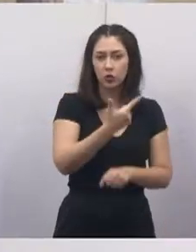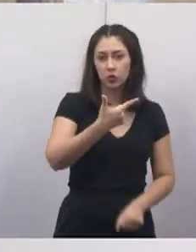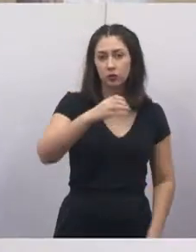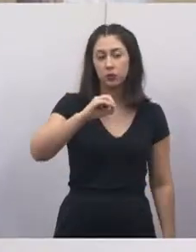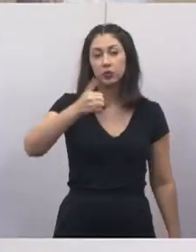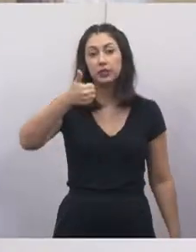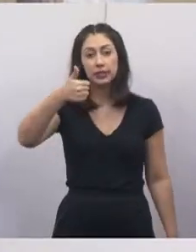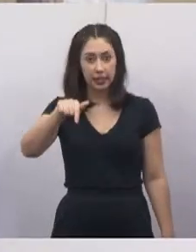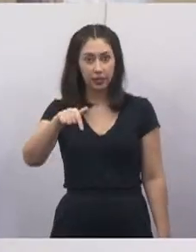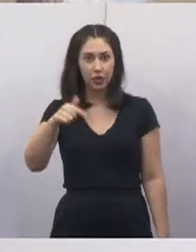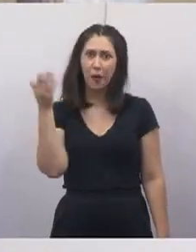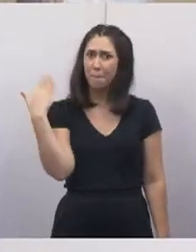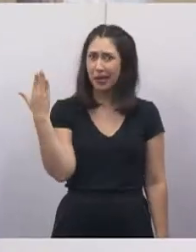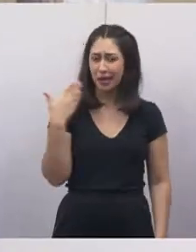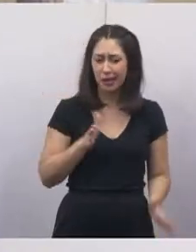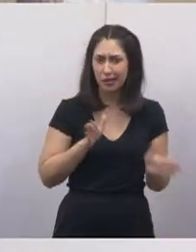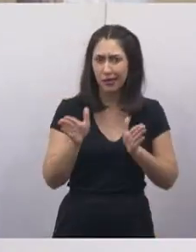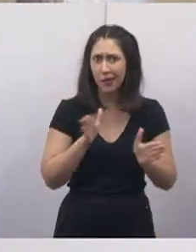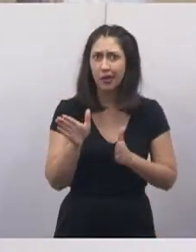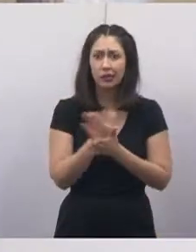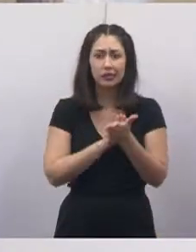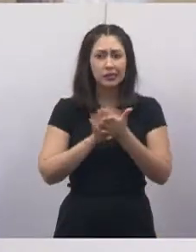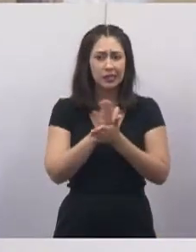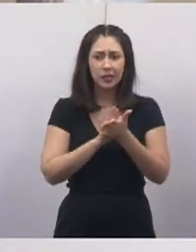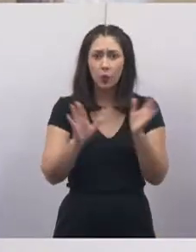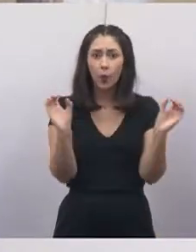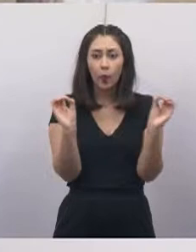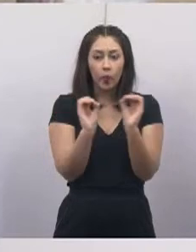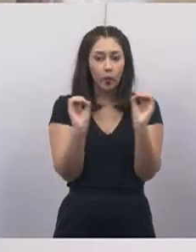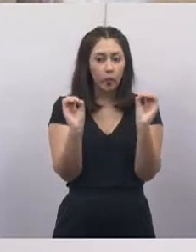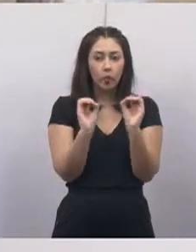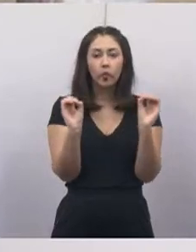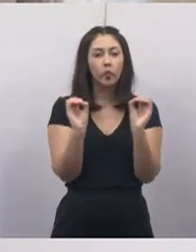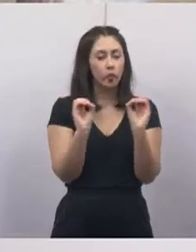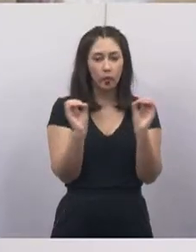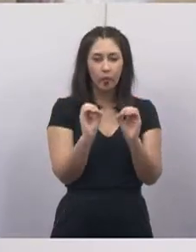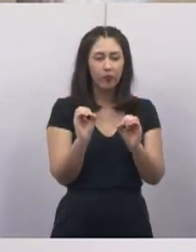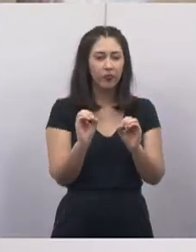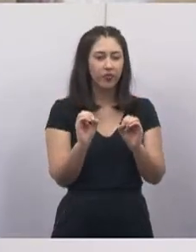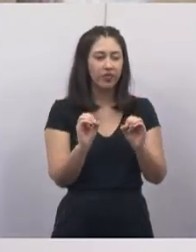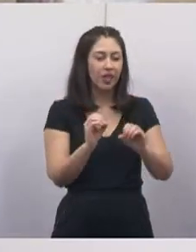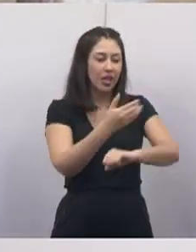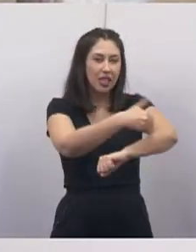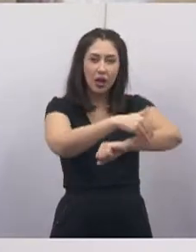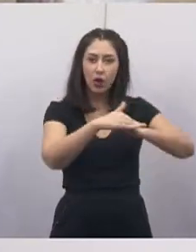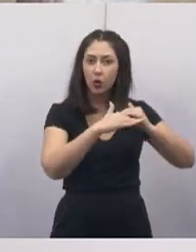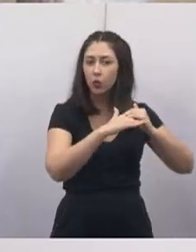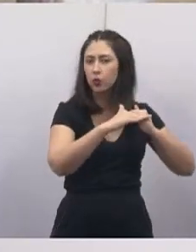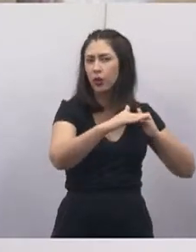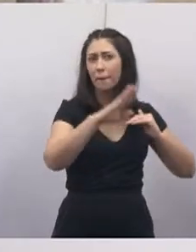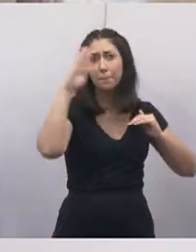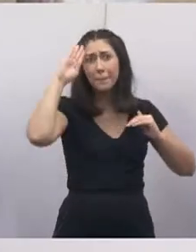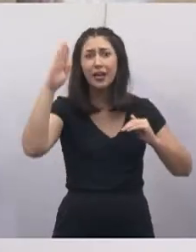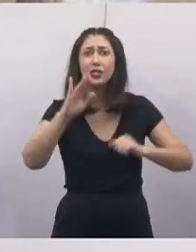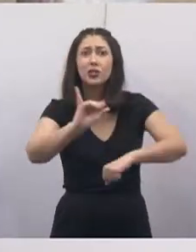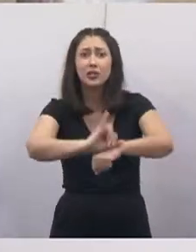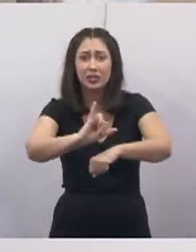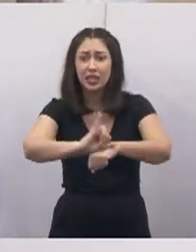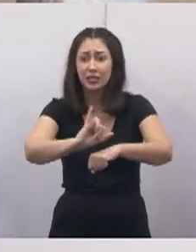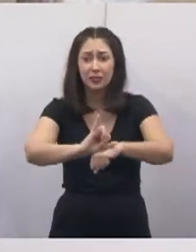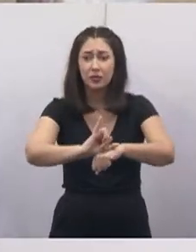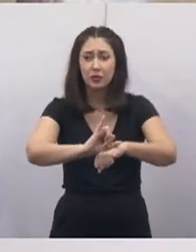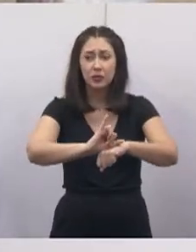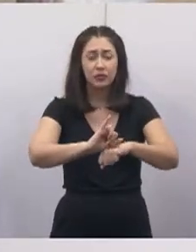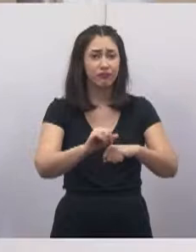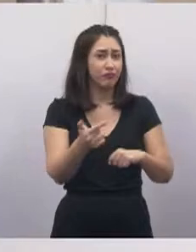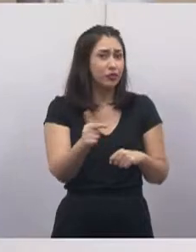nada em acessibilidade. Não se tinha nada. Nossas calçadas, principalmente no centro da cidade, não